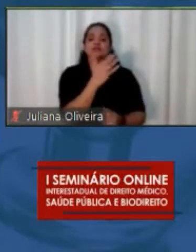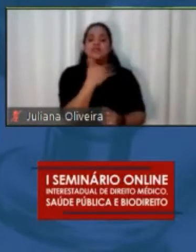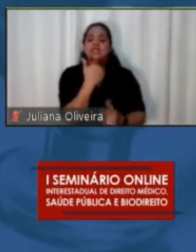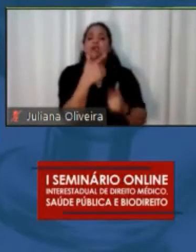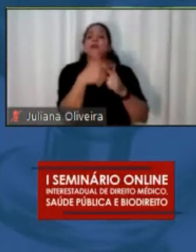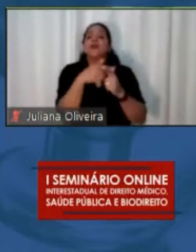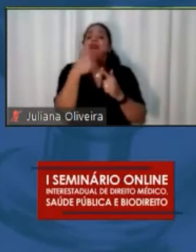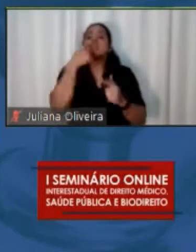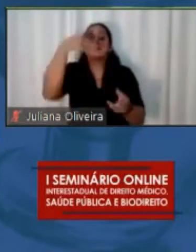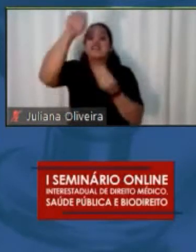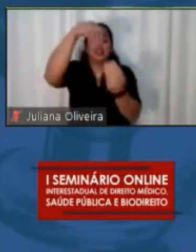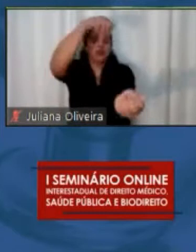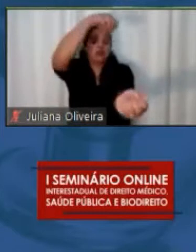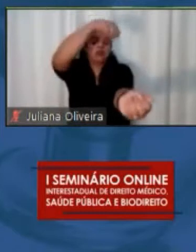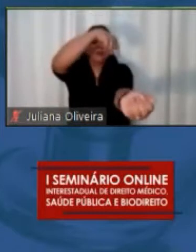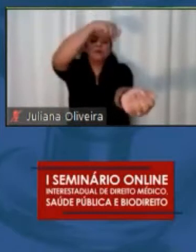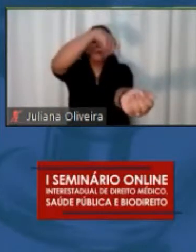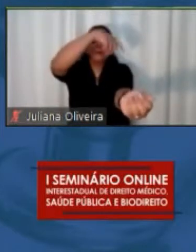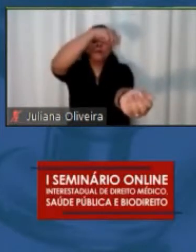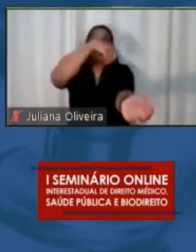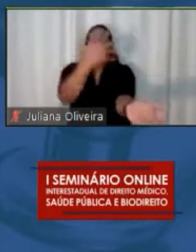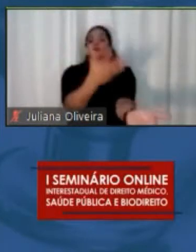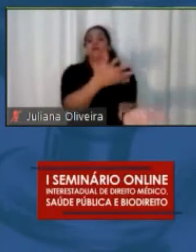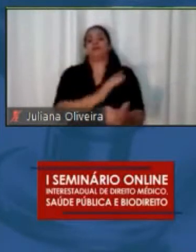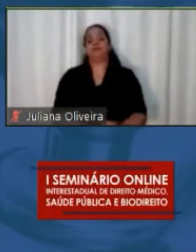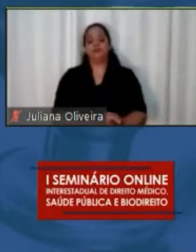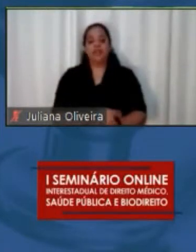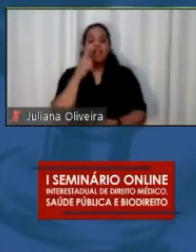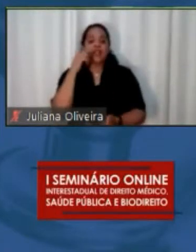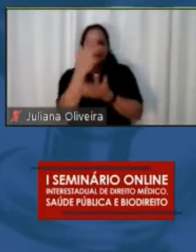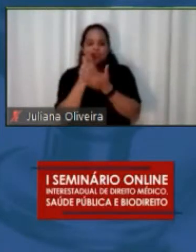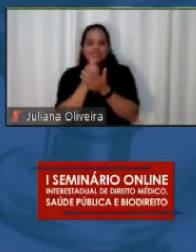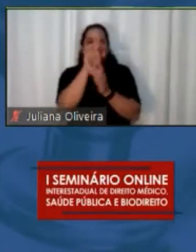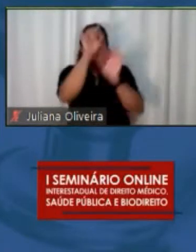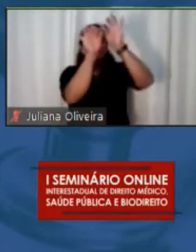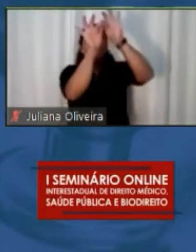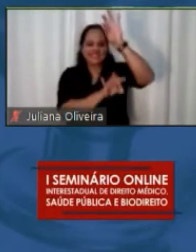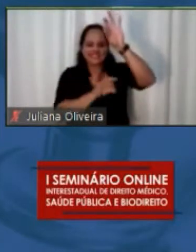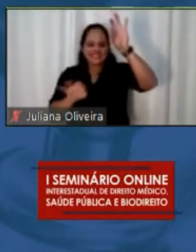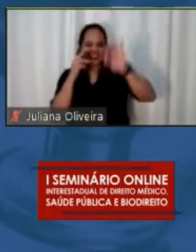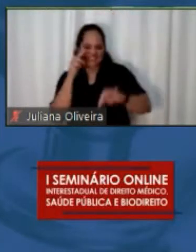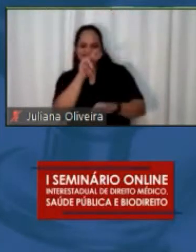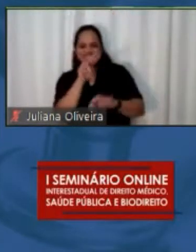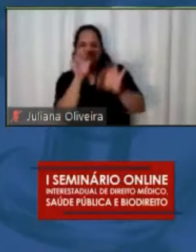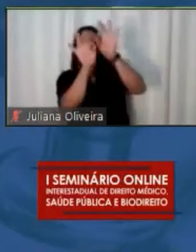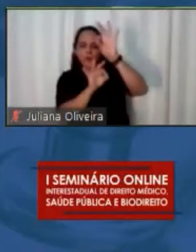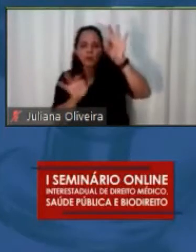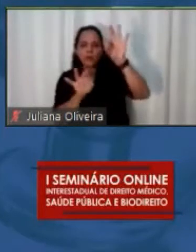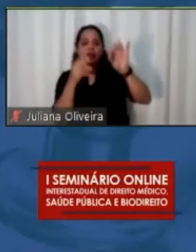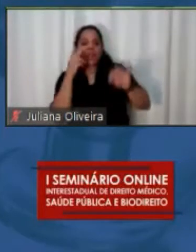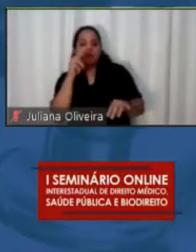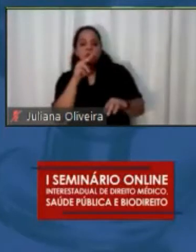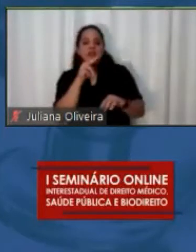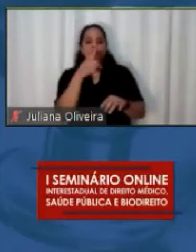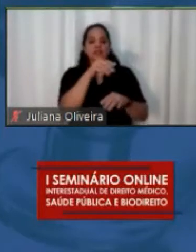mostrando a diferença de sobrevida, que ela se aumenta quando se bota os pacientes com